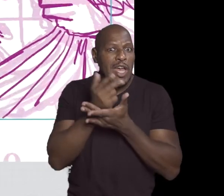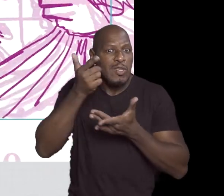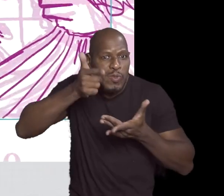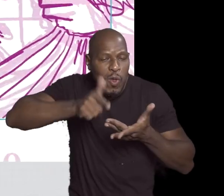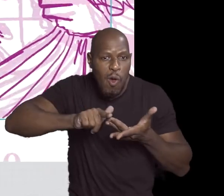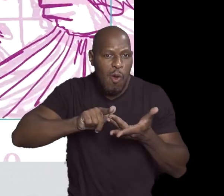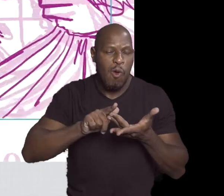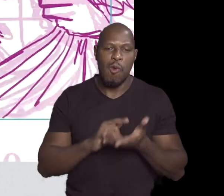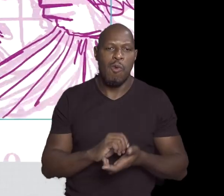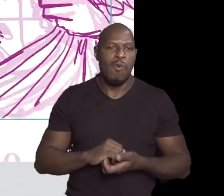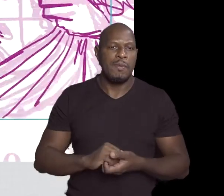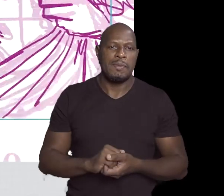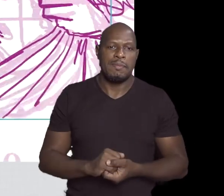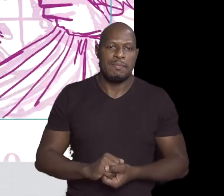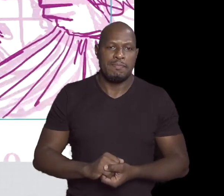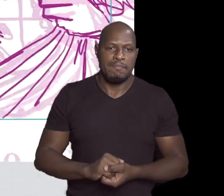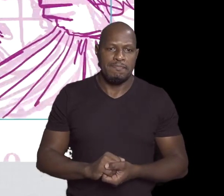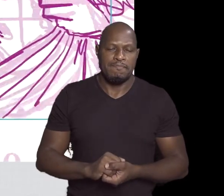redesenhar ou